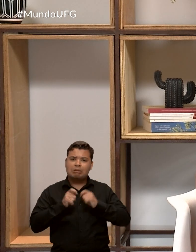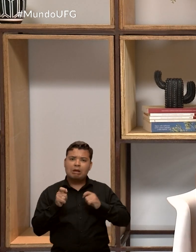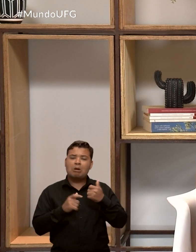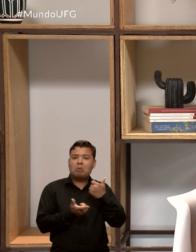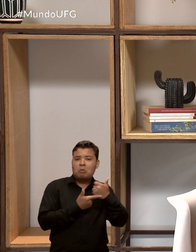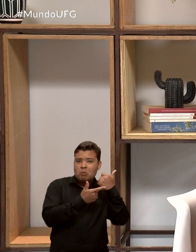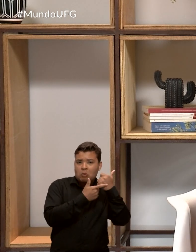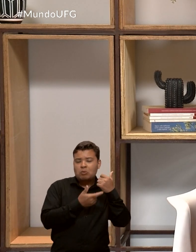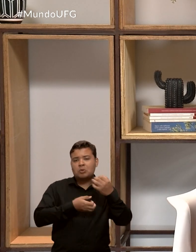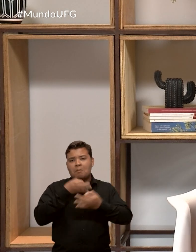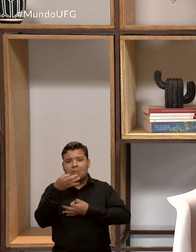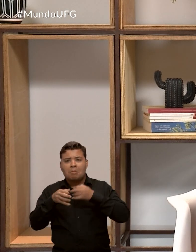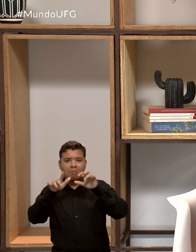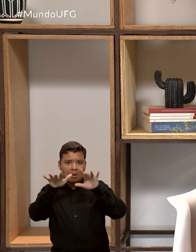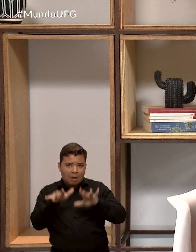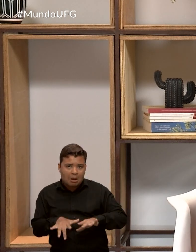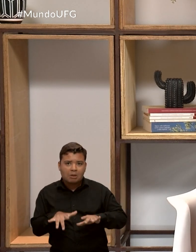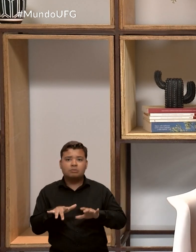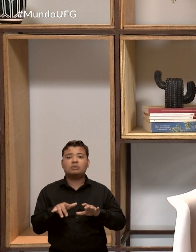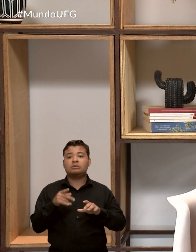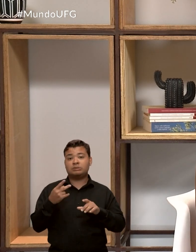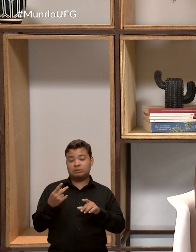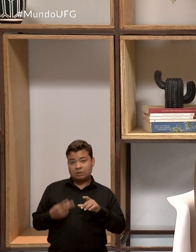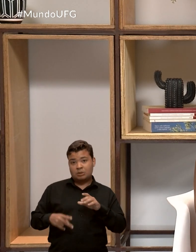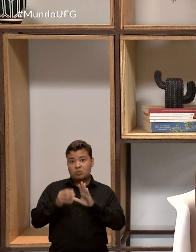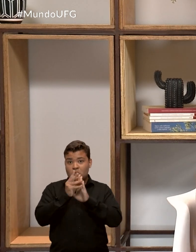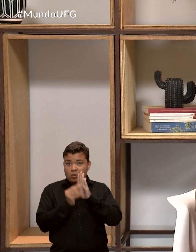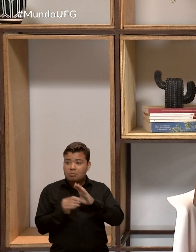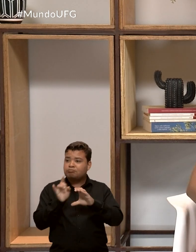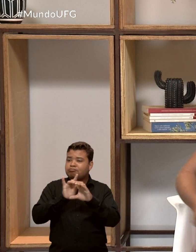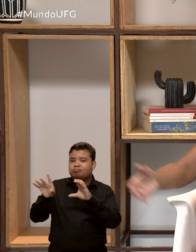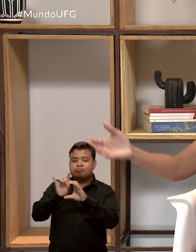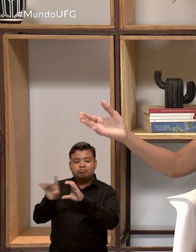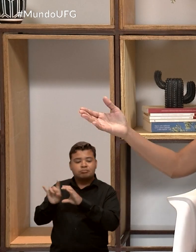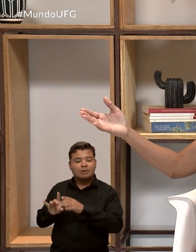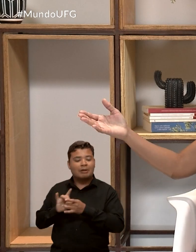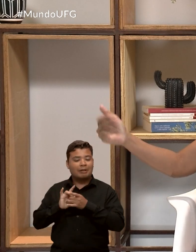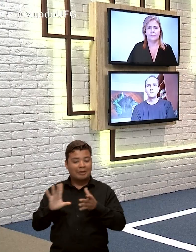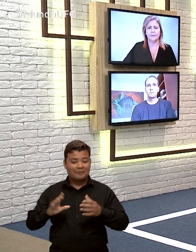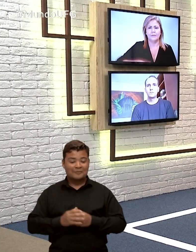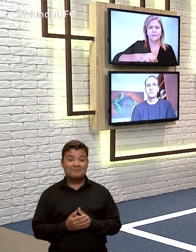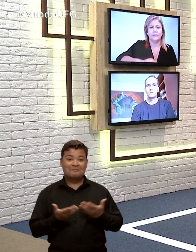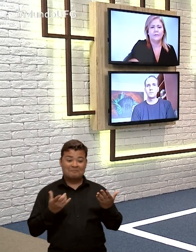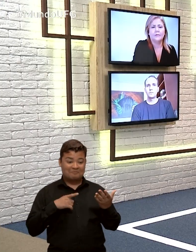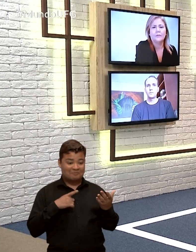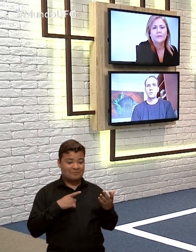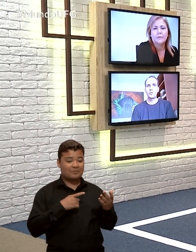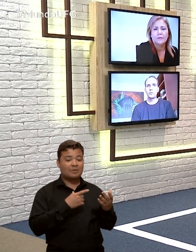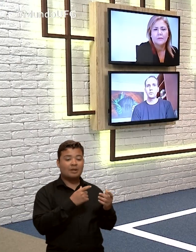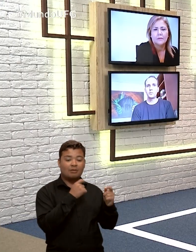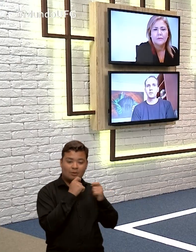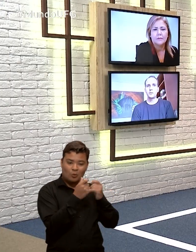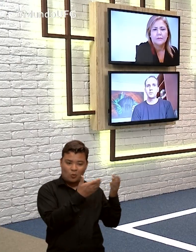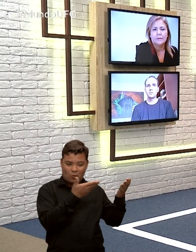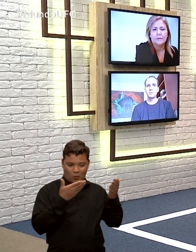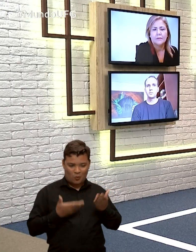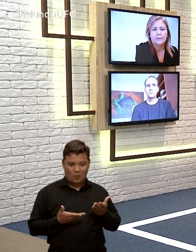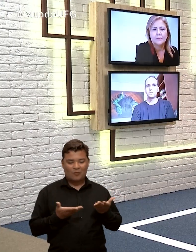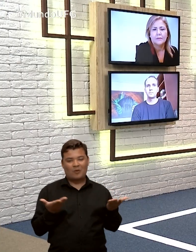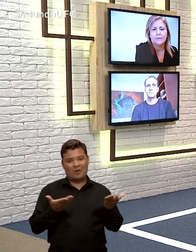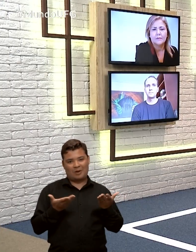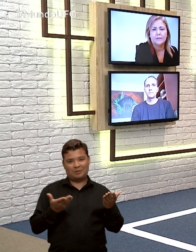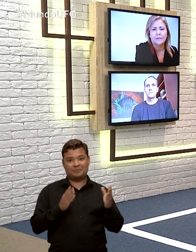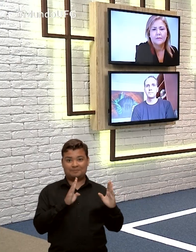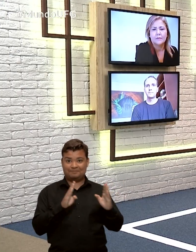curta, comente, compartilhe o nosso conteúdo. E agora nós vamos receber aqui os nossos convidados desse